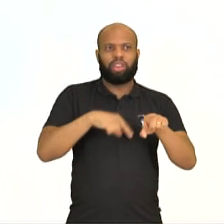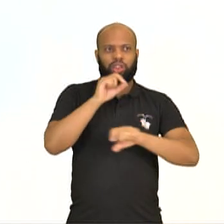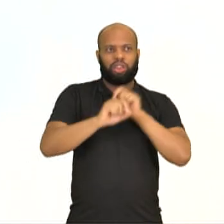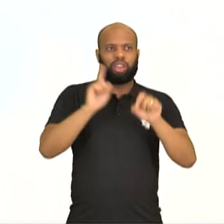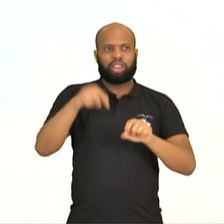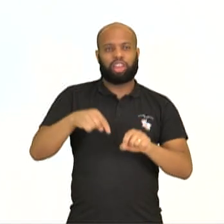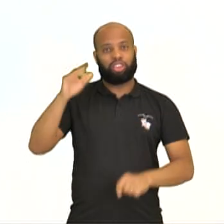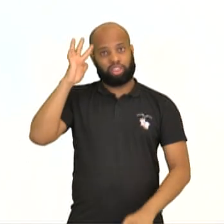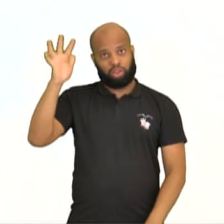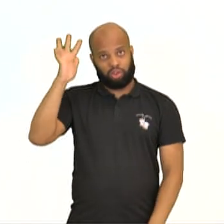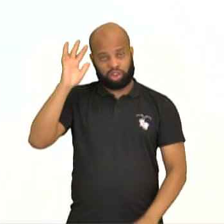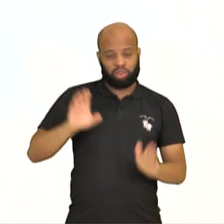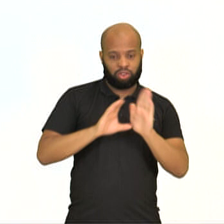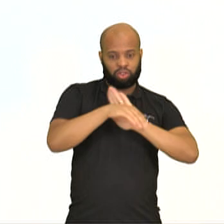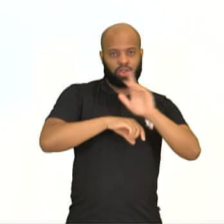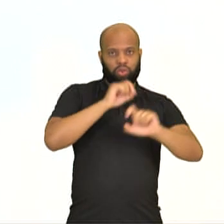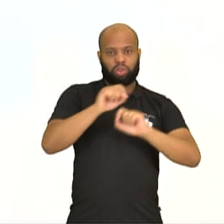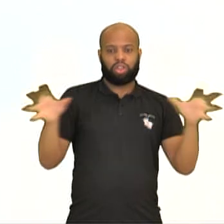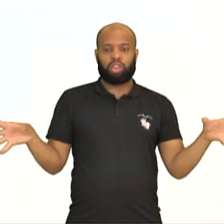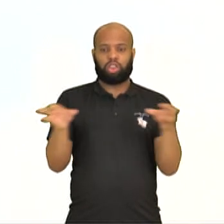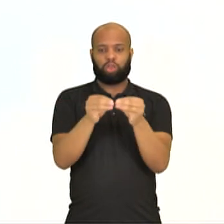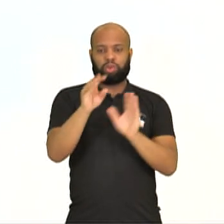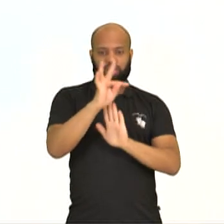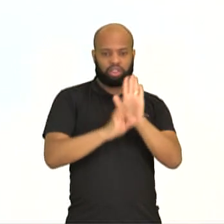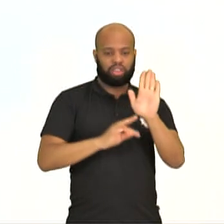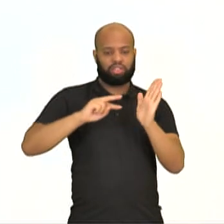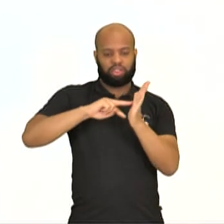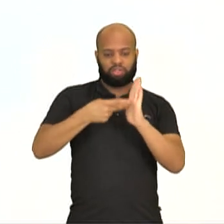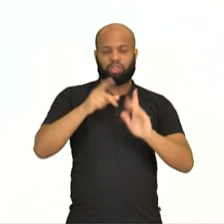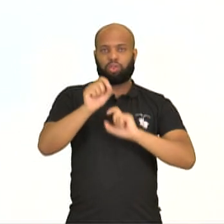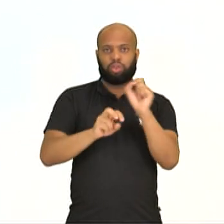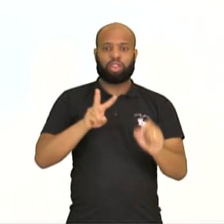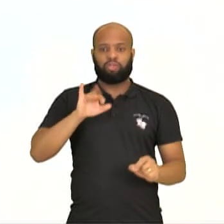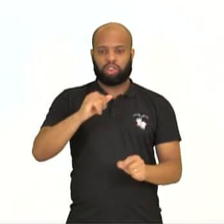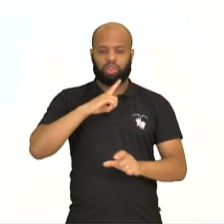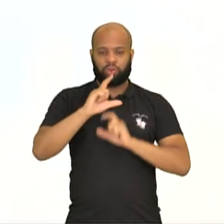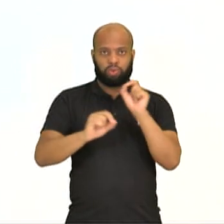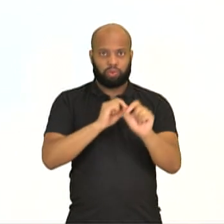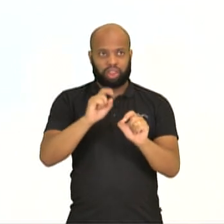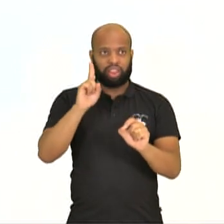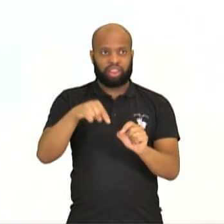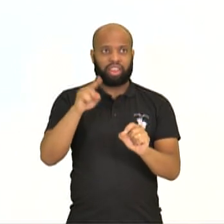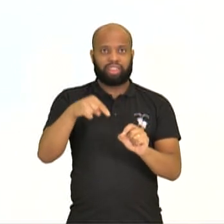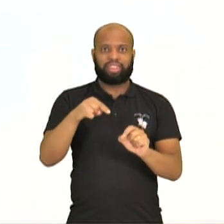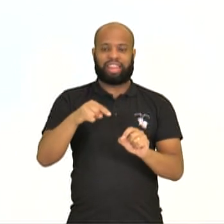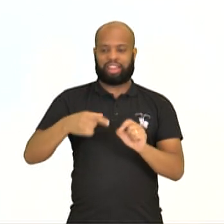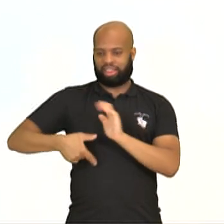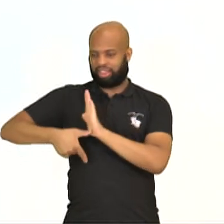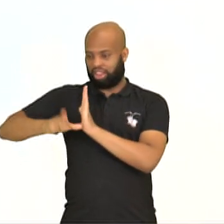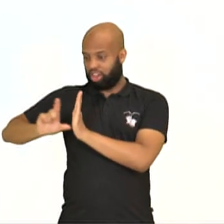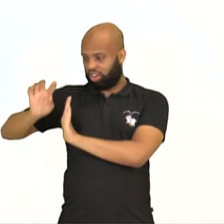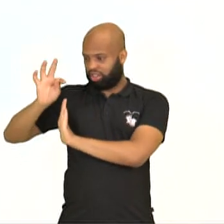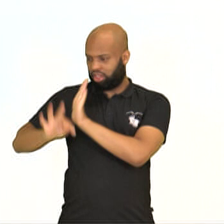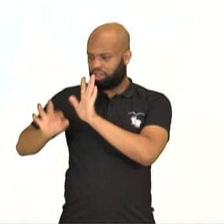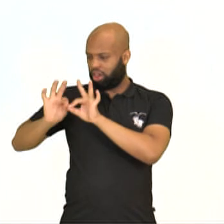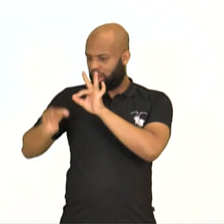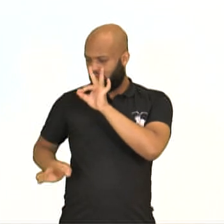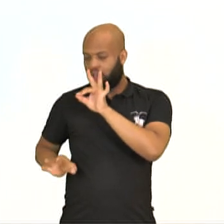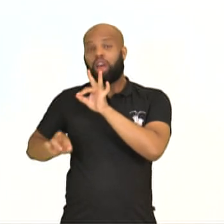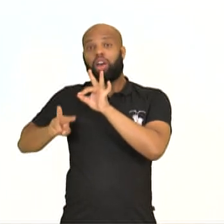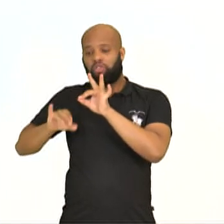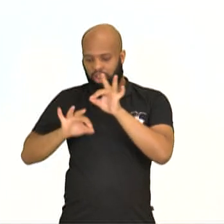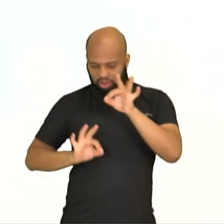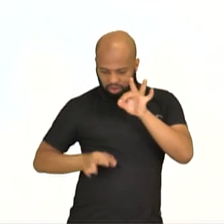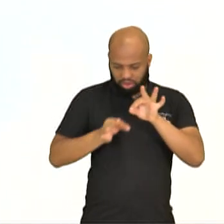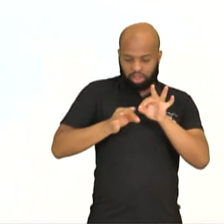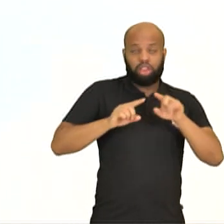vista teórico, conceitual, resumir um texto significa reduzi-lo a uma fração menor que o original, sem alterar as